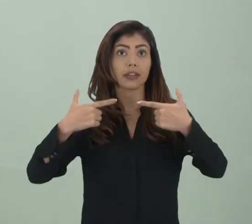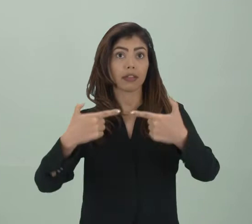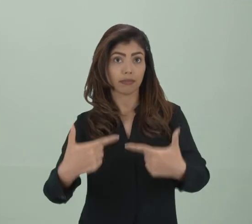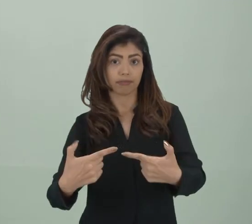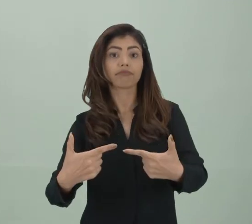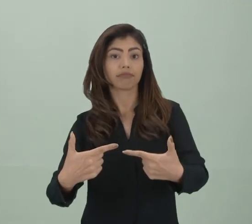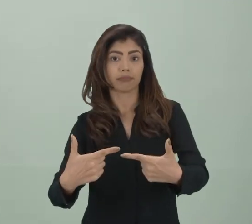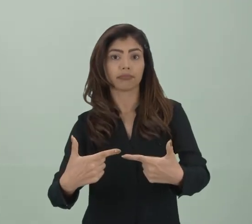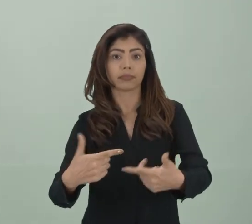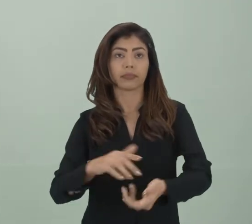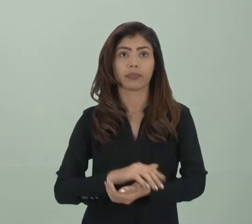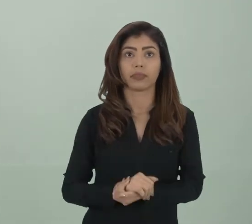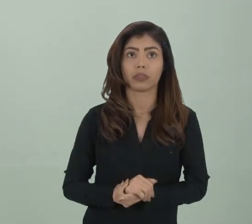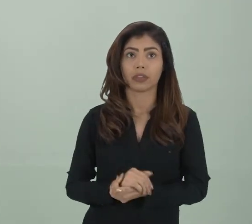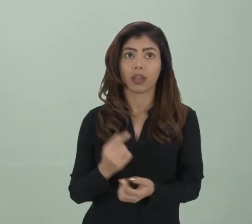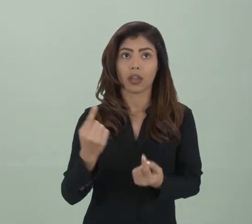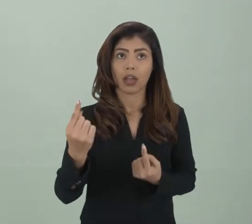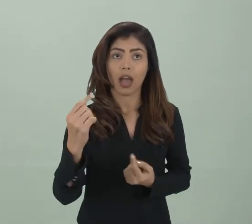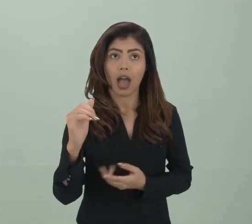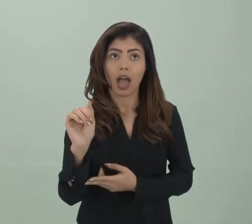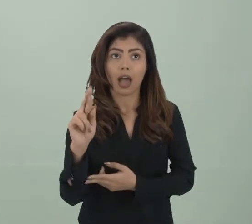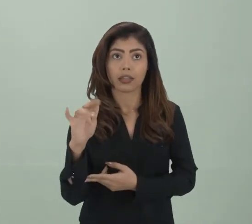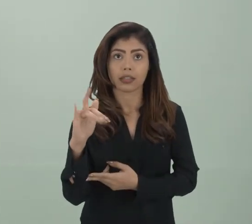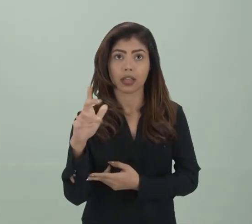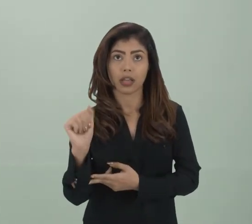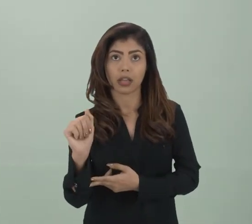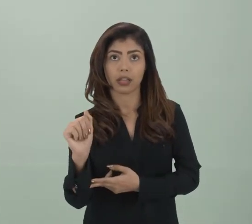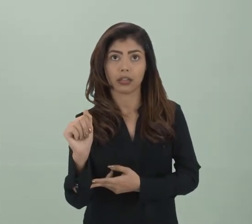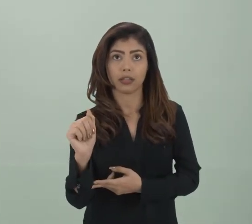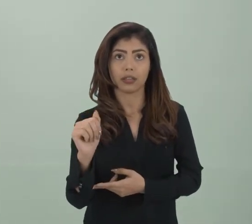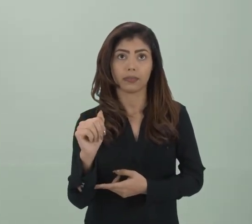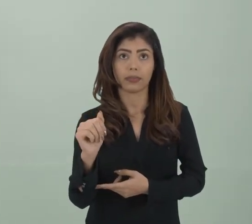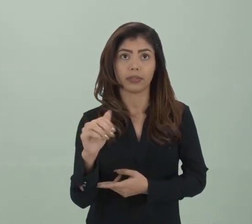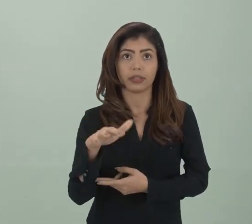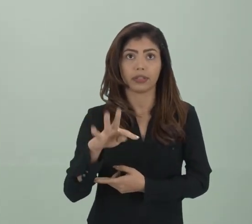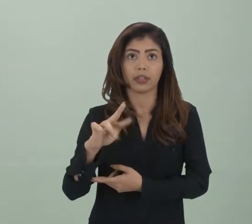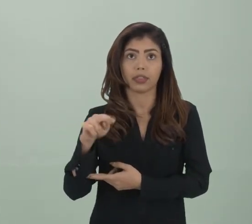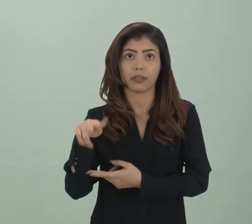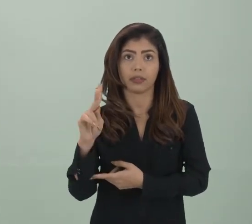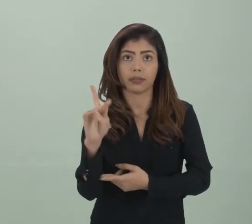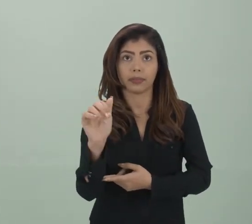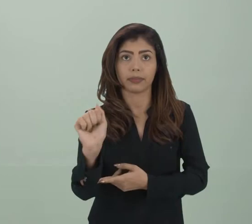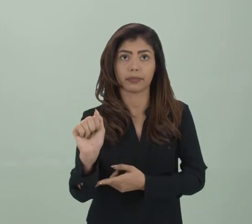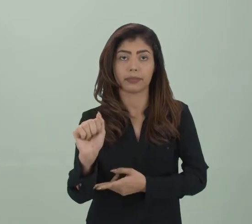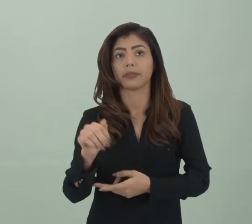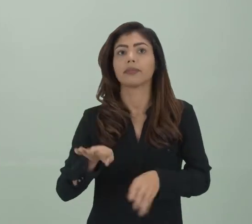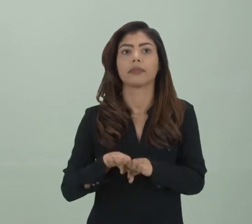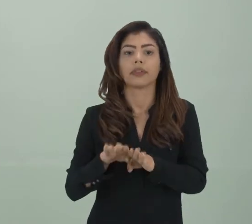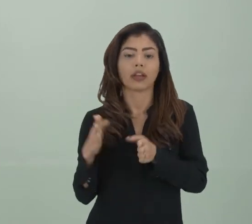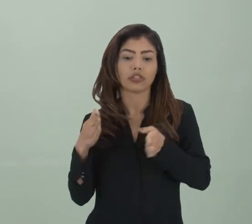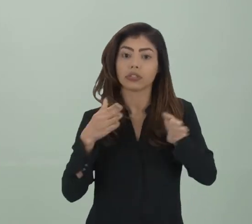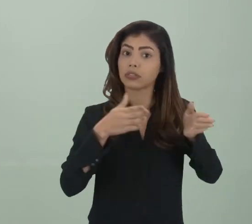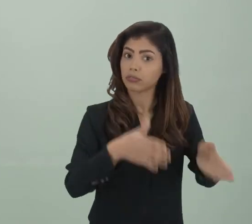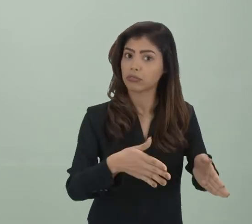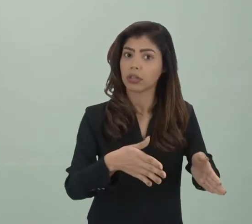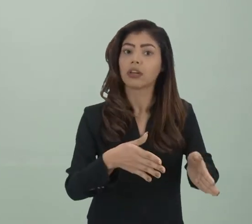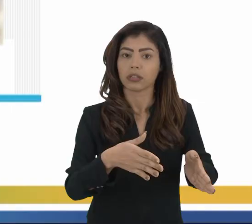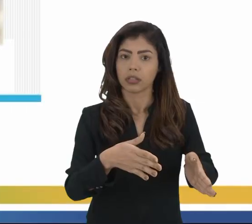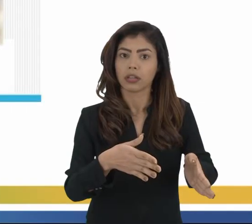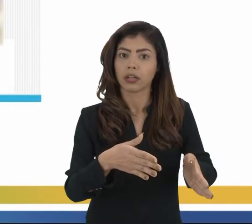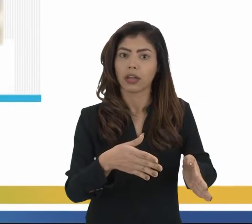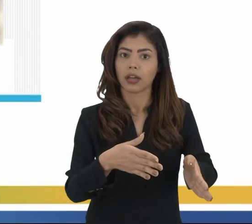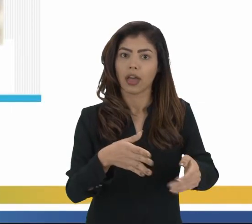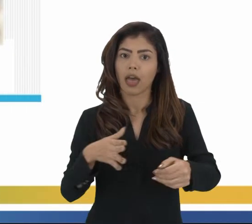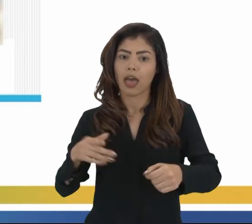civil era entre o Huáscar e Atahualpa. A chegada dos colonizadores dentro